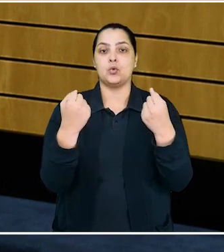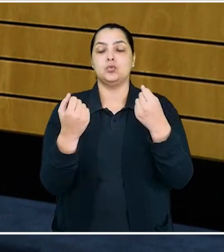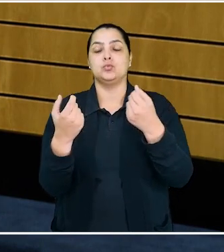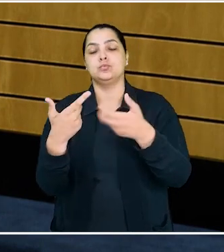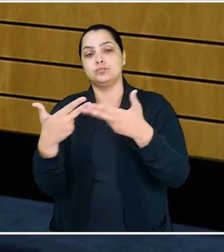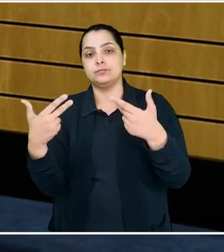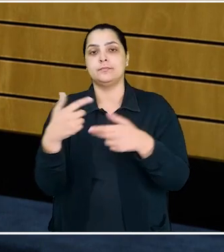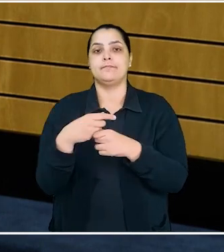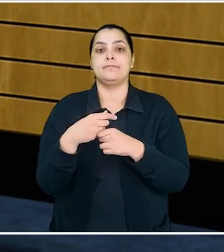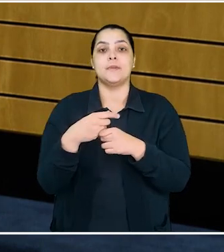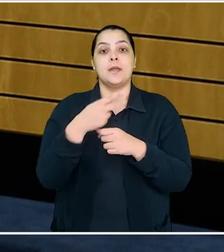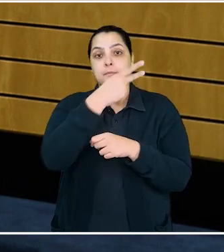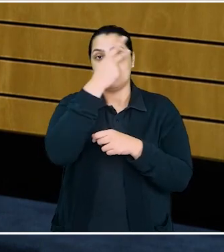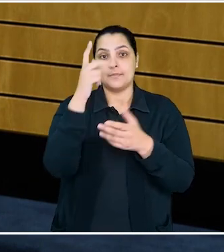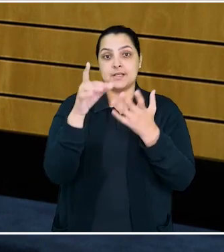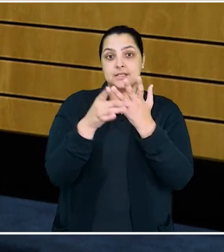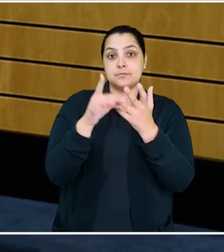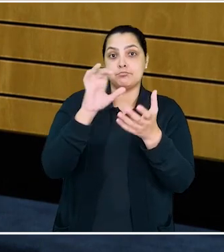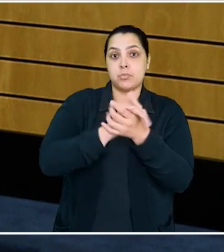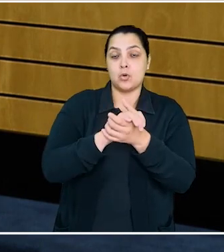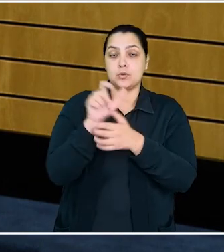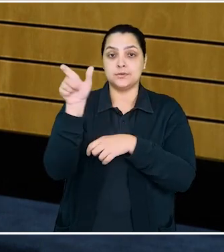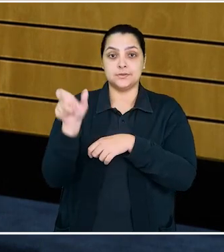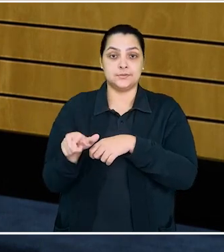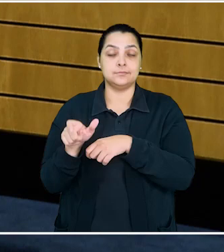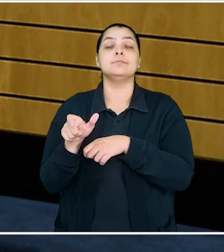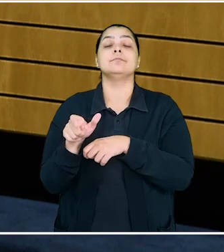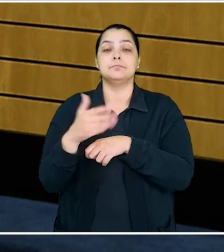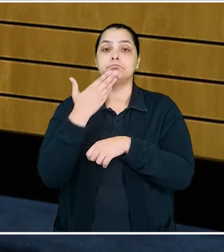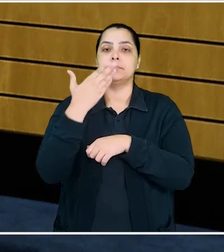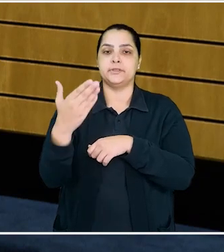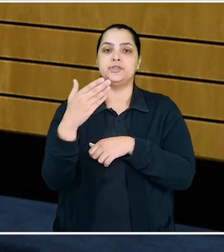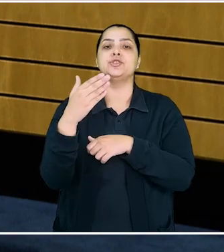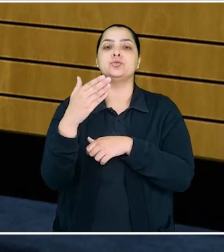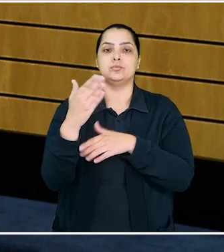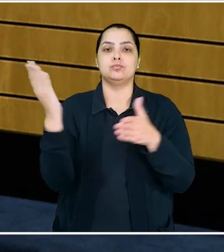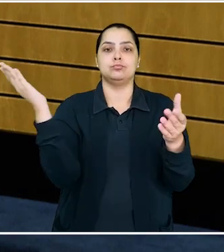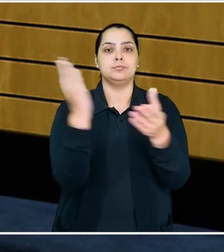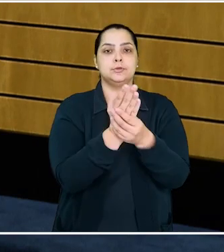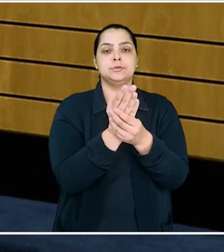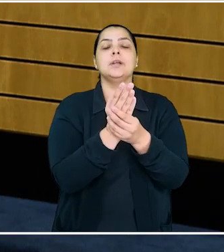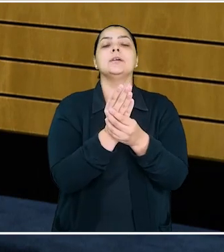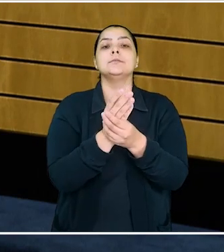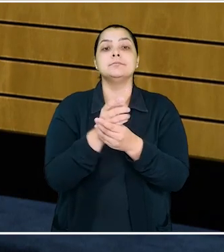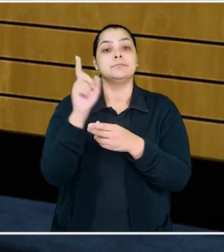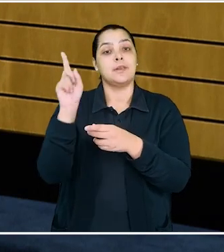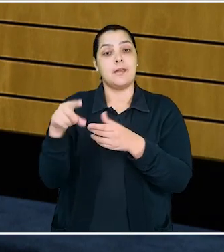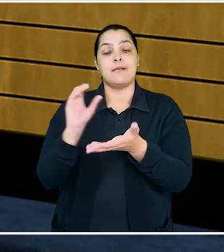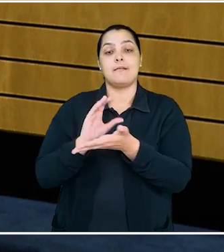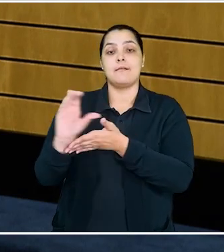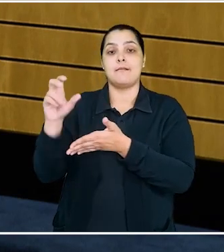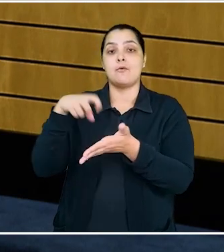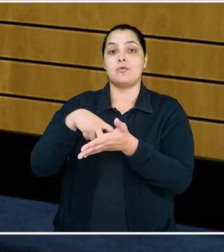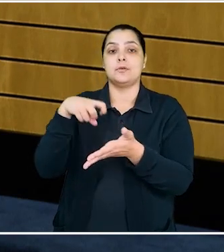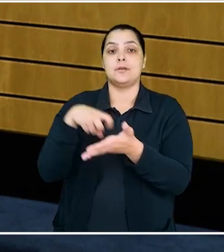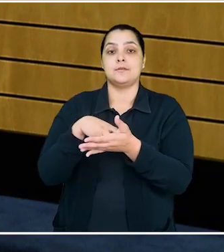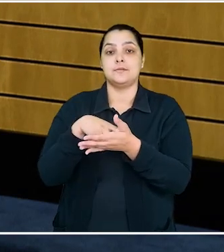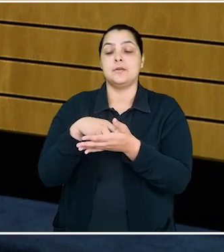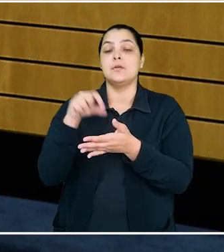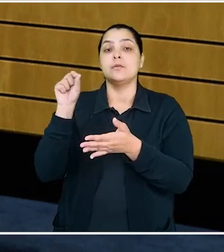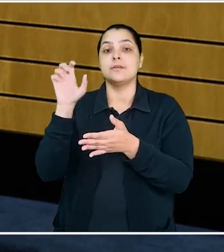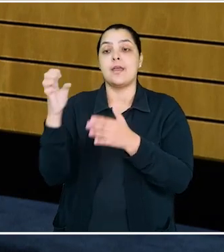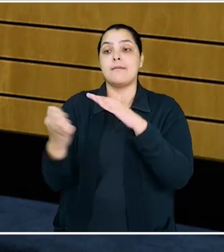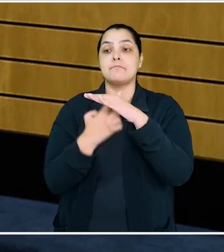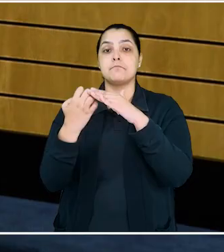do trabalhador ajuizou reclamação trabalhista, pedindo a condenação solidária da empregadora pelo pagamento da indenização que